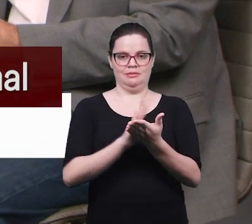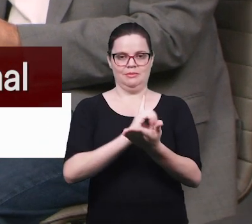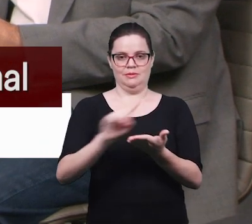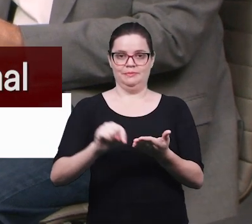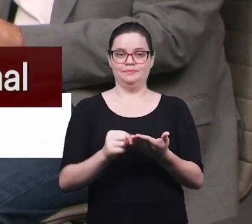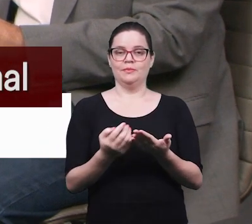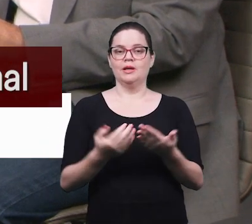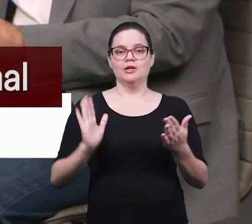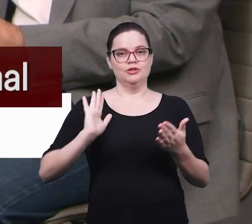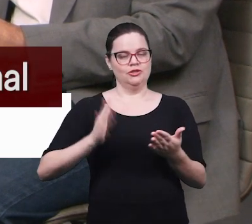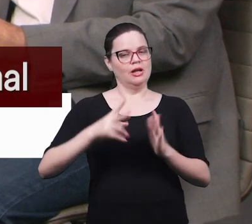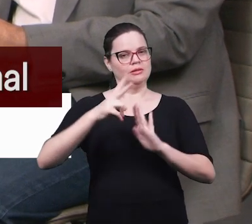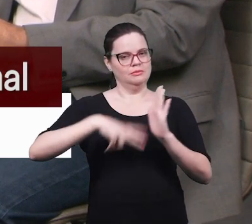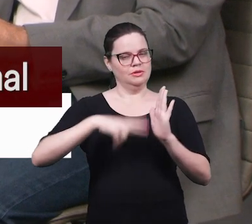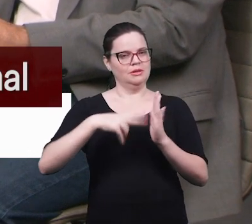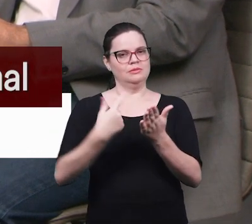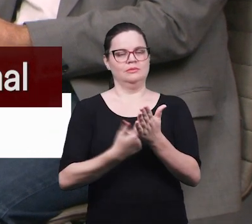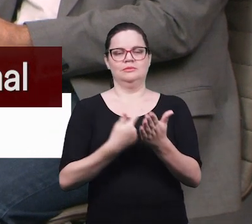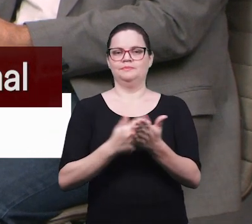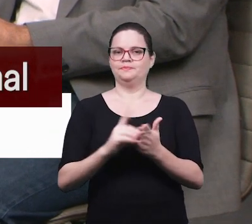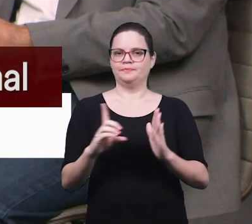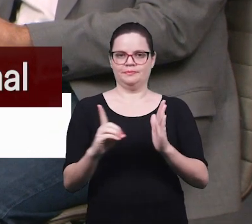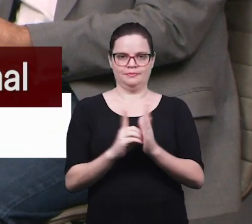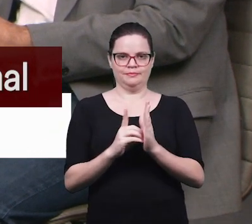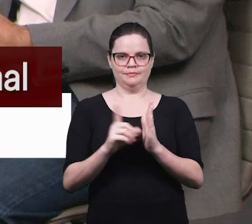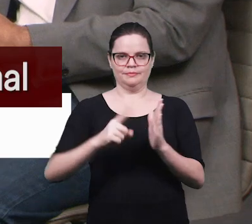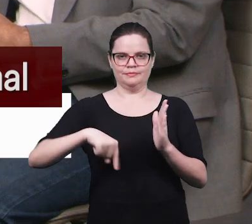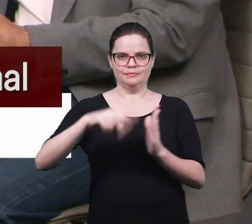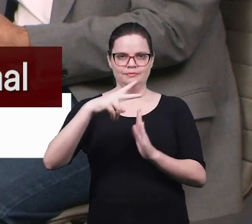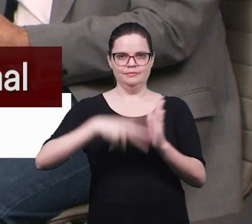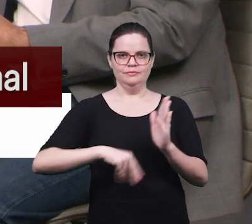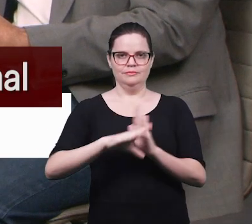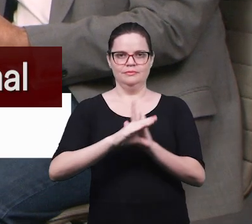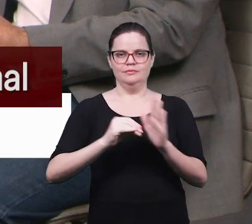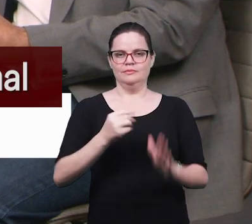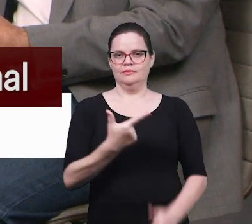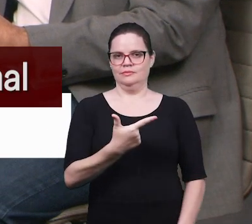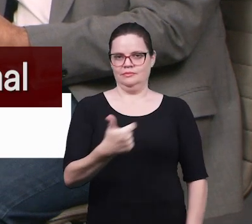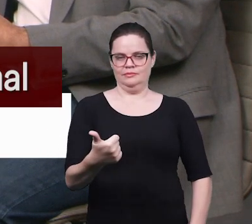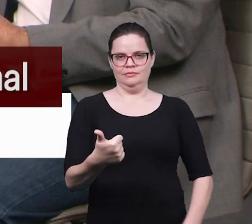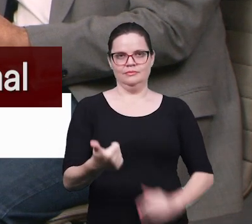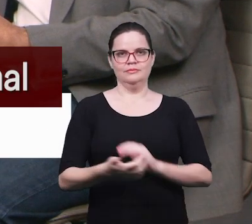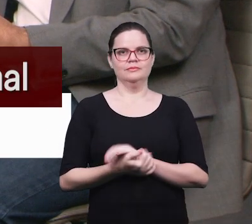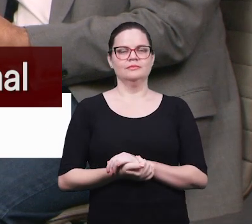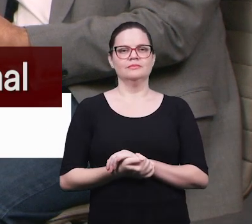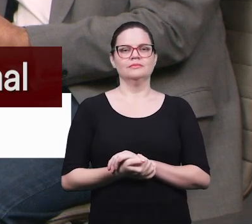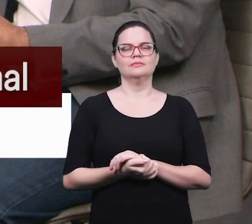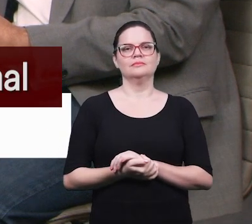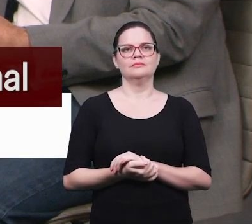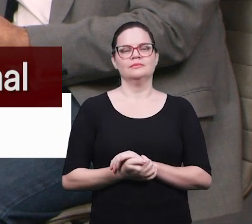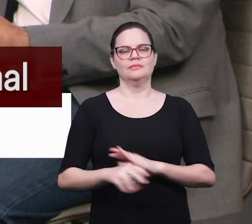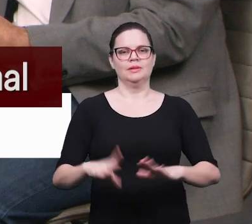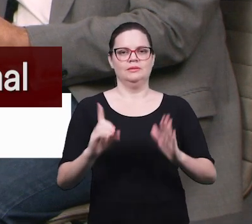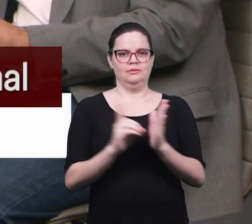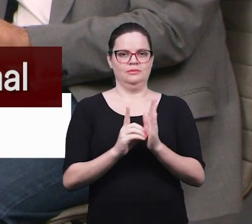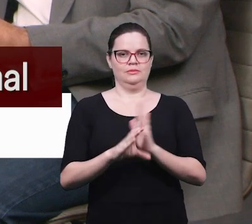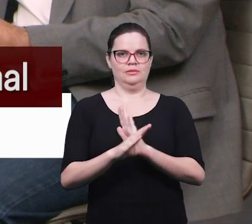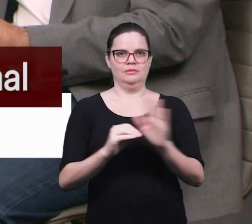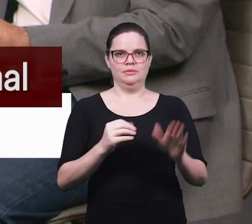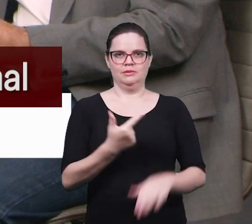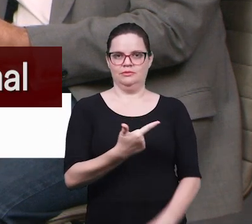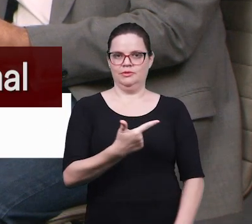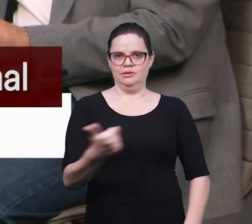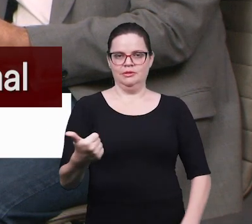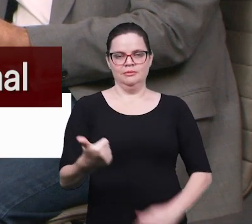de Deuteronômio e hoje nós vamos ler o capítulo 21. Deuteronômio, capítulo